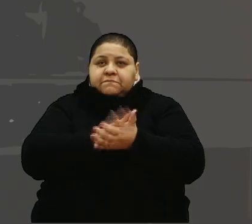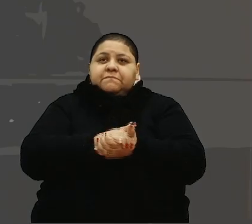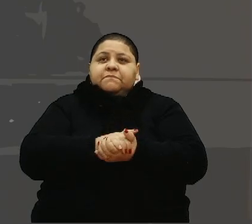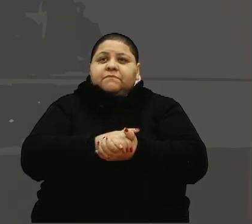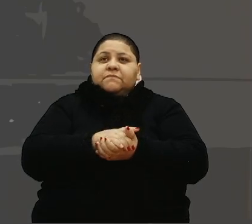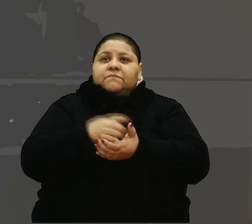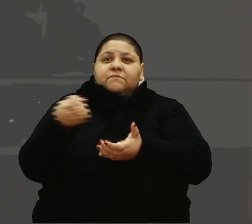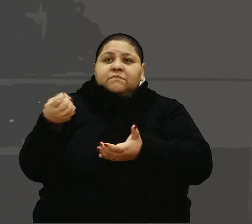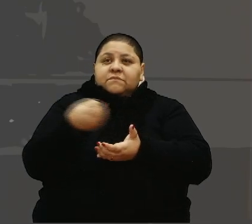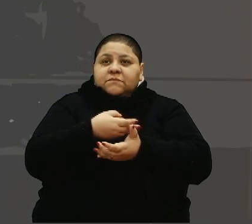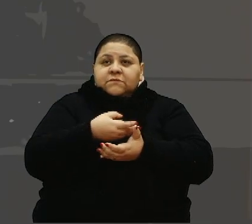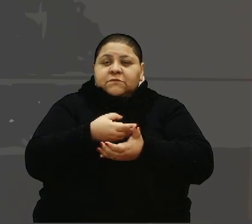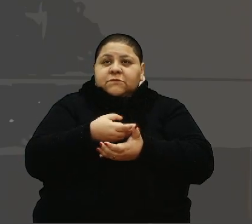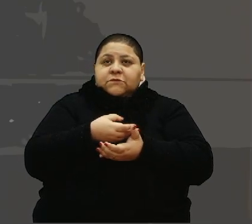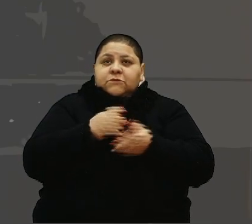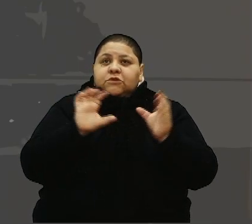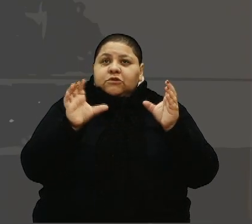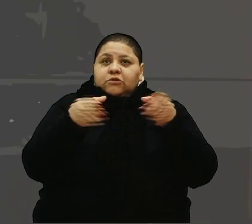aqui é a nova frota